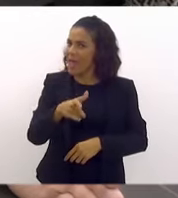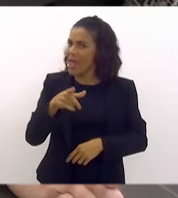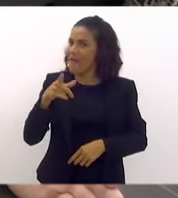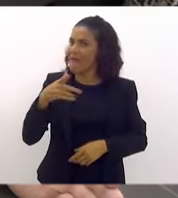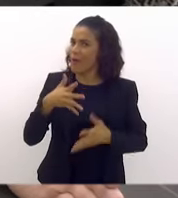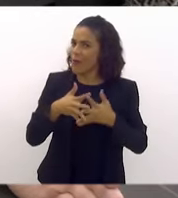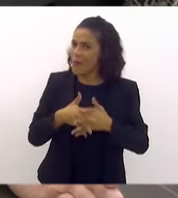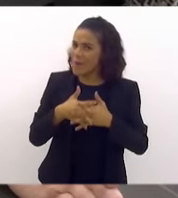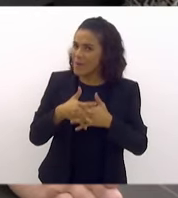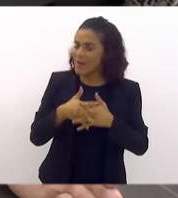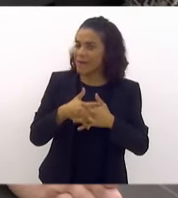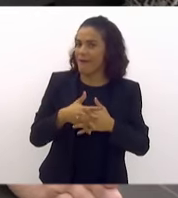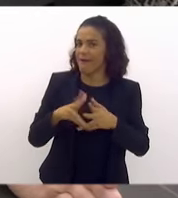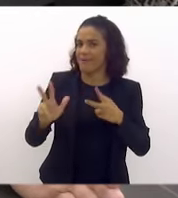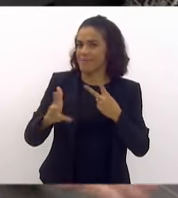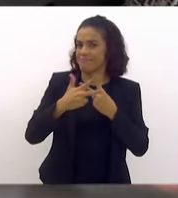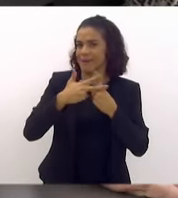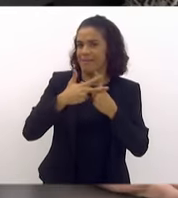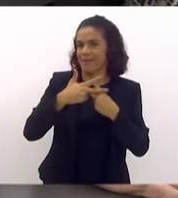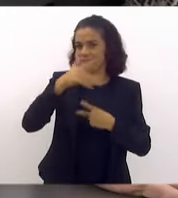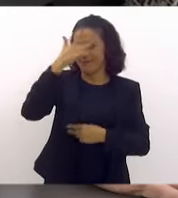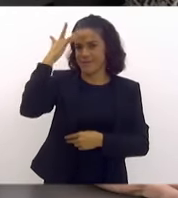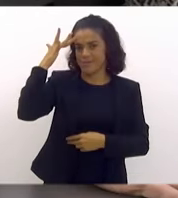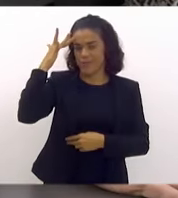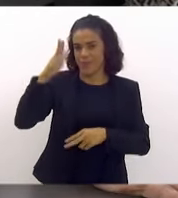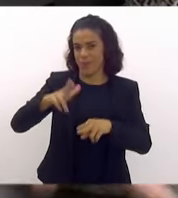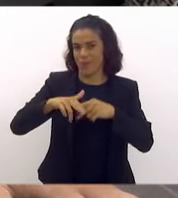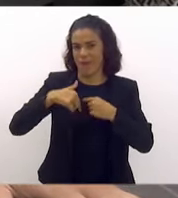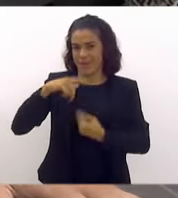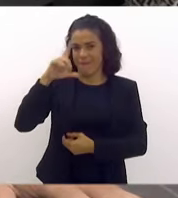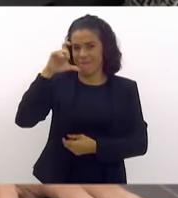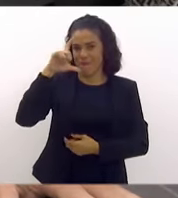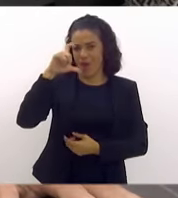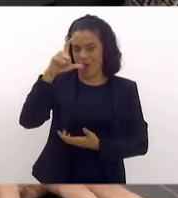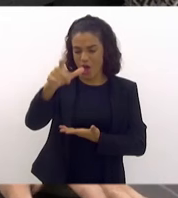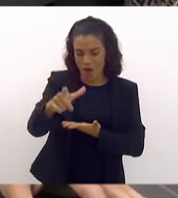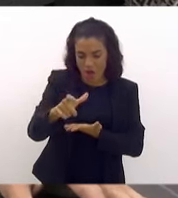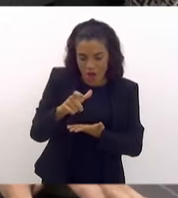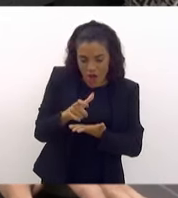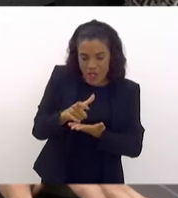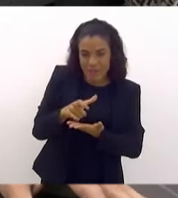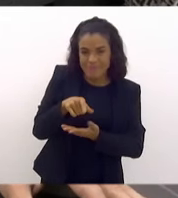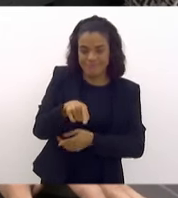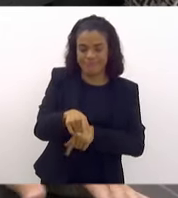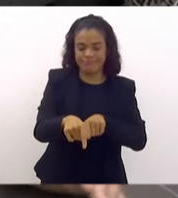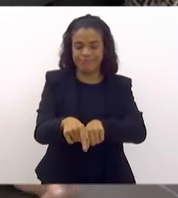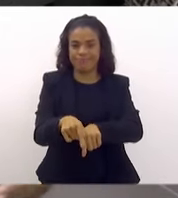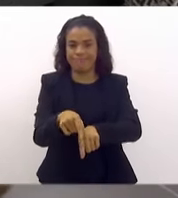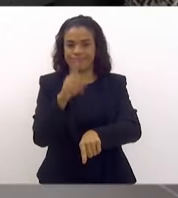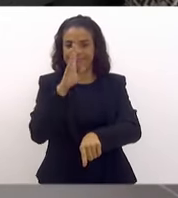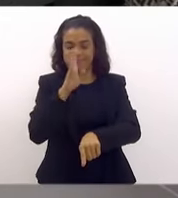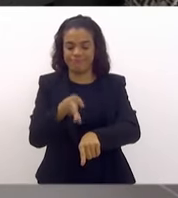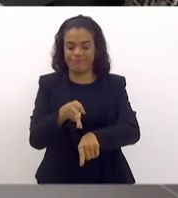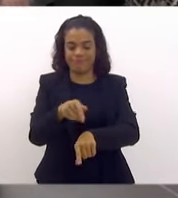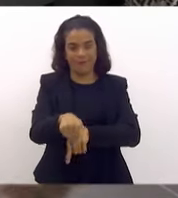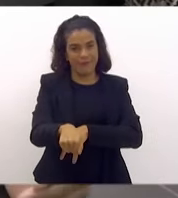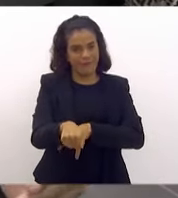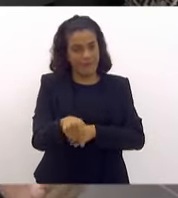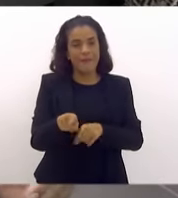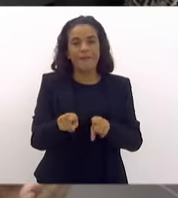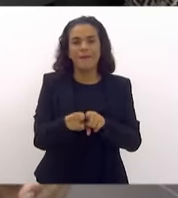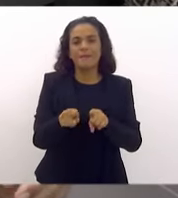prender a pessoa inicialmente Com base no reconhecimento fotográfico e numa